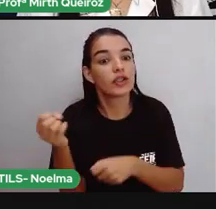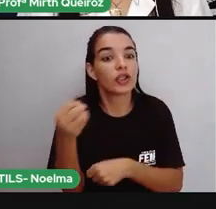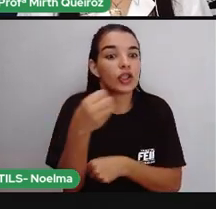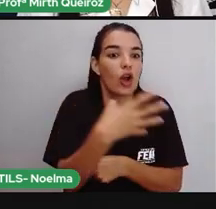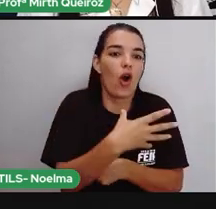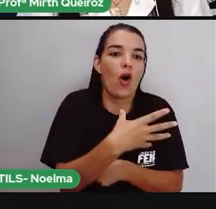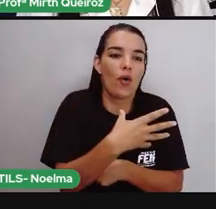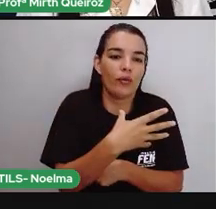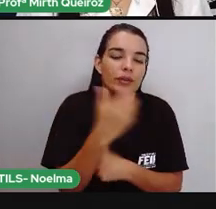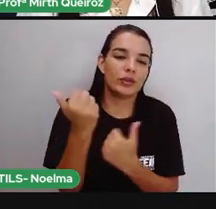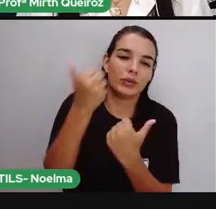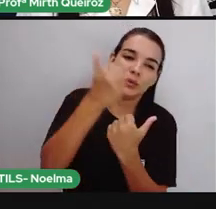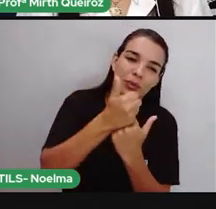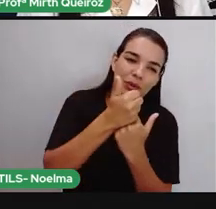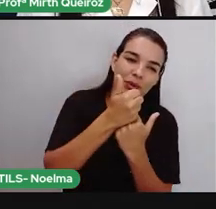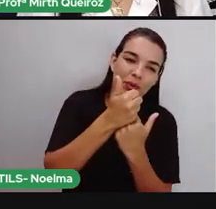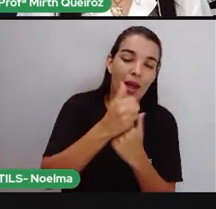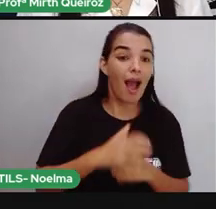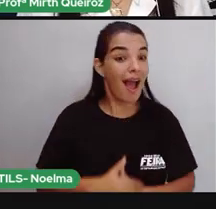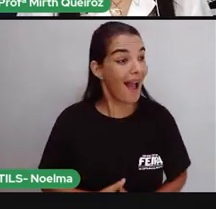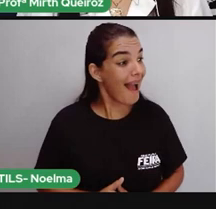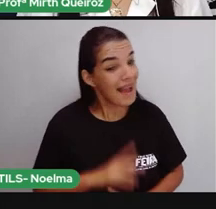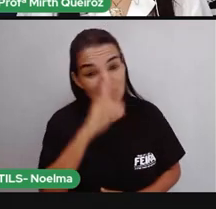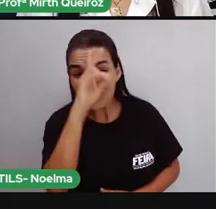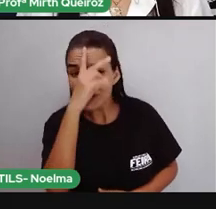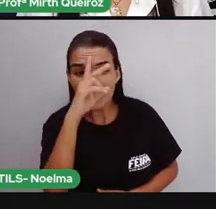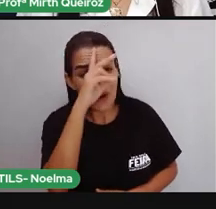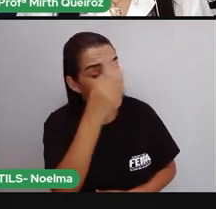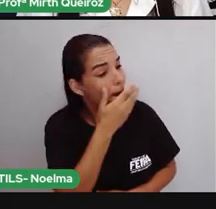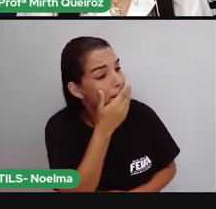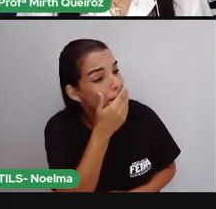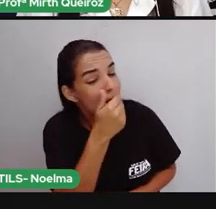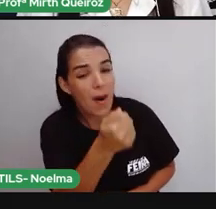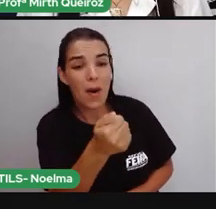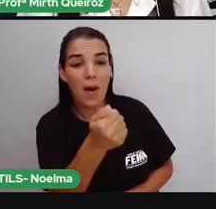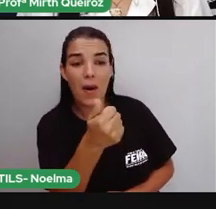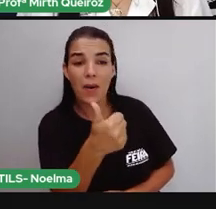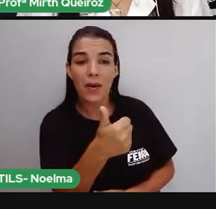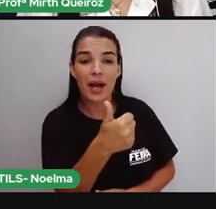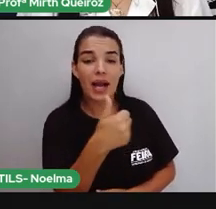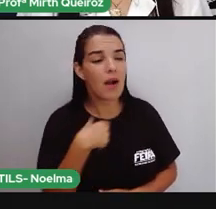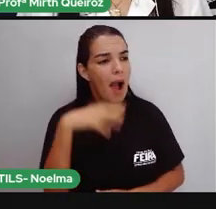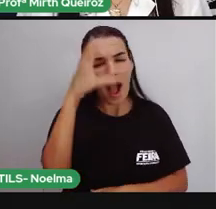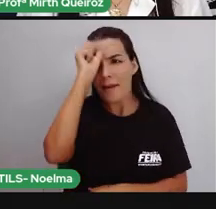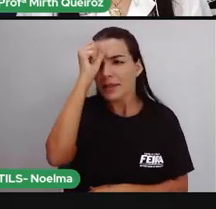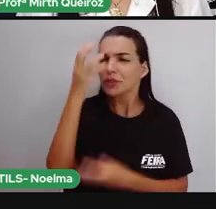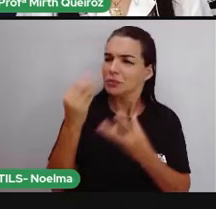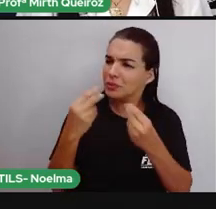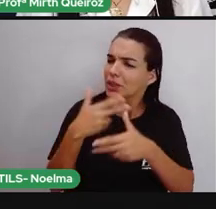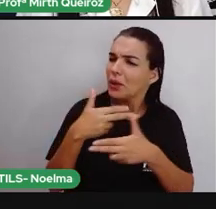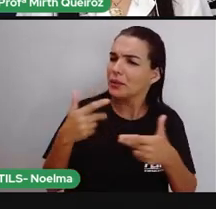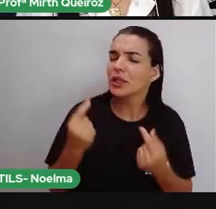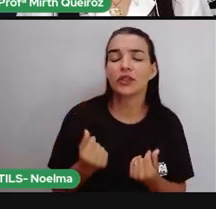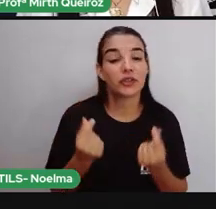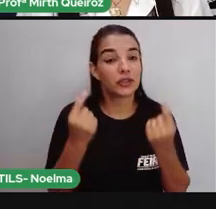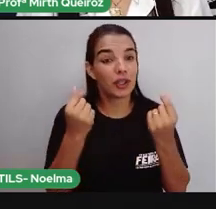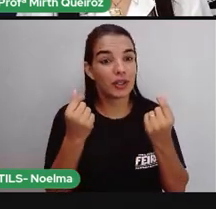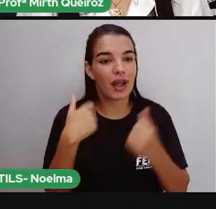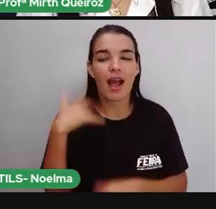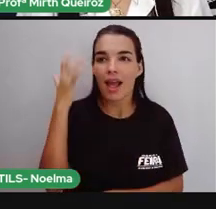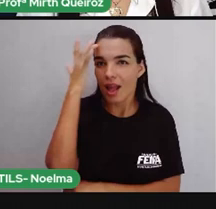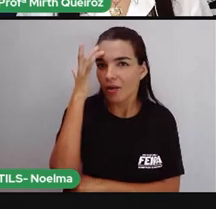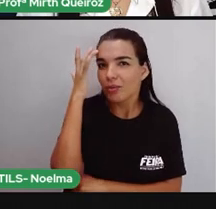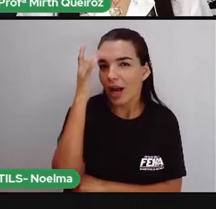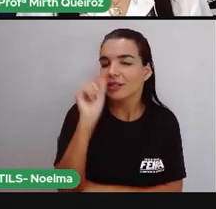-las. Que história bacana, Mel. Aprendi tanta coisa sobre o dinheiro. Acho que